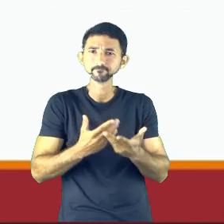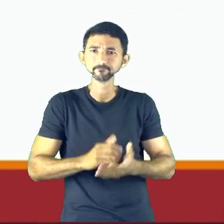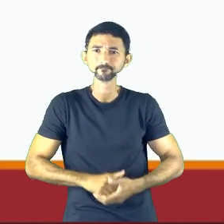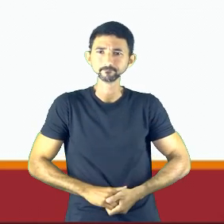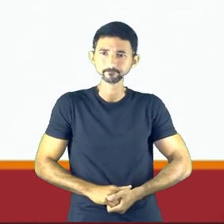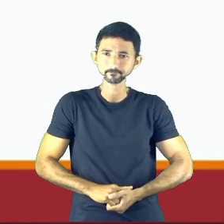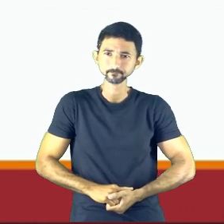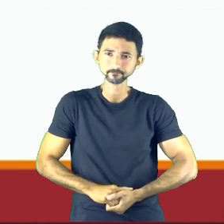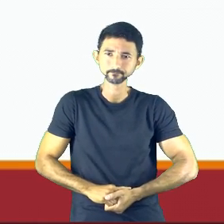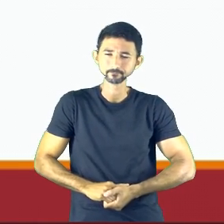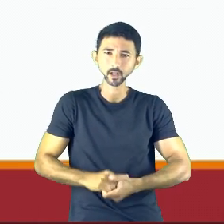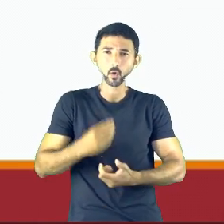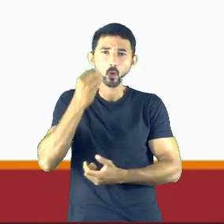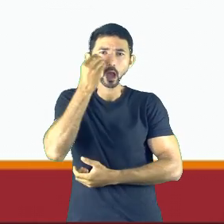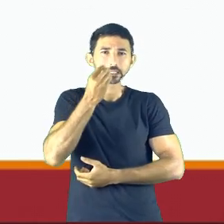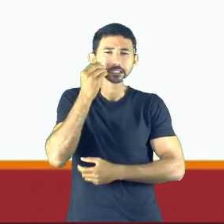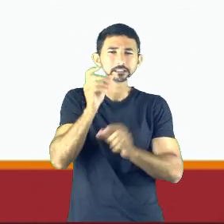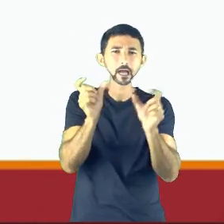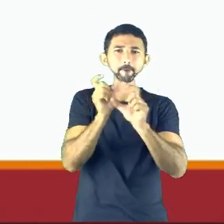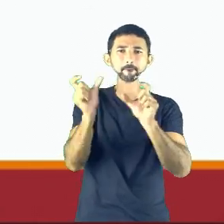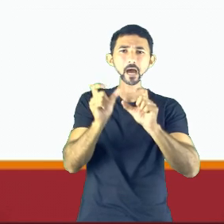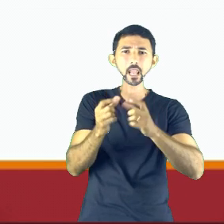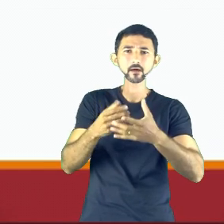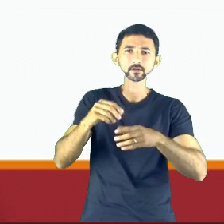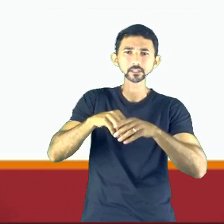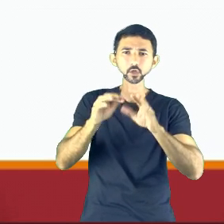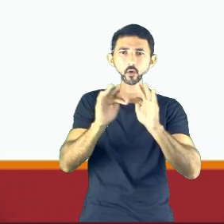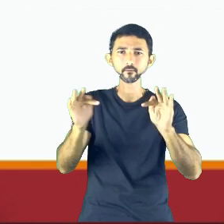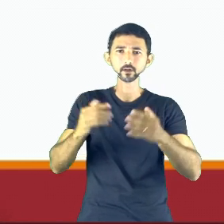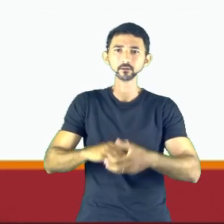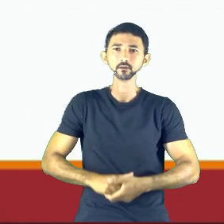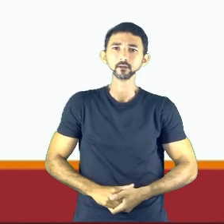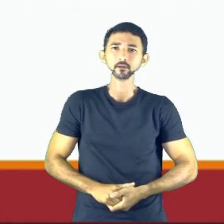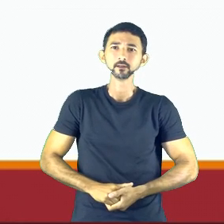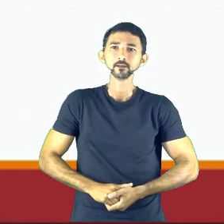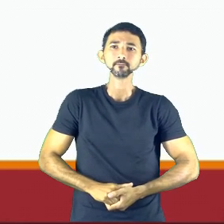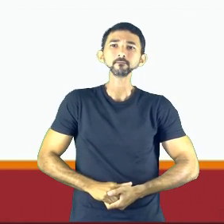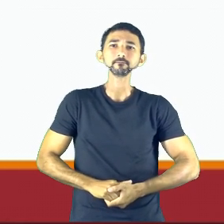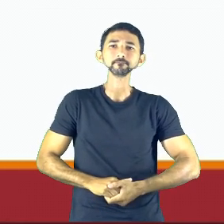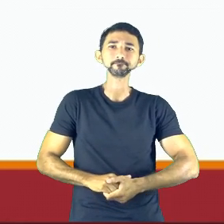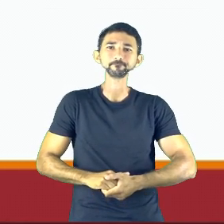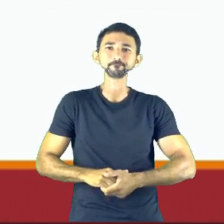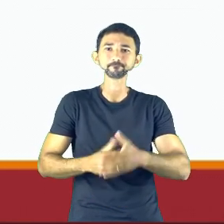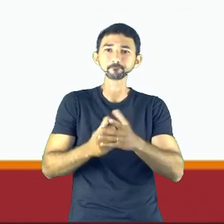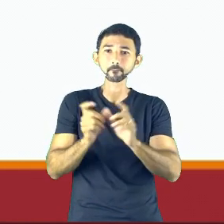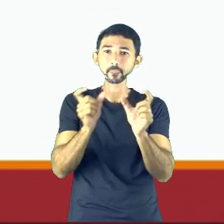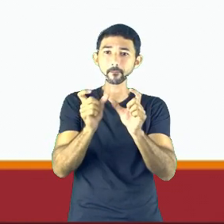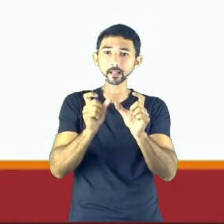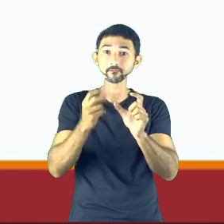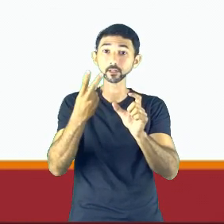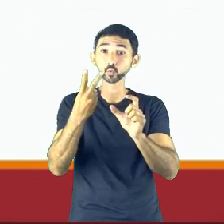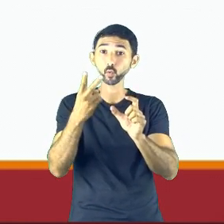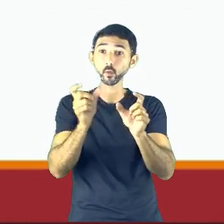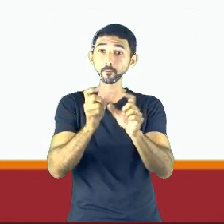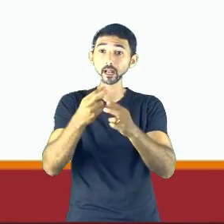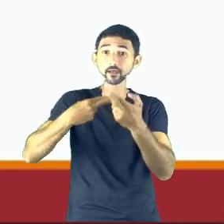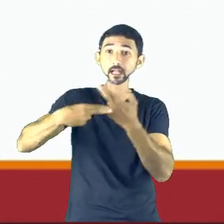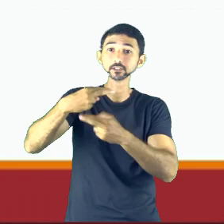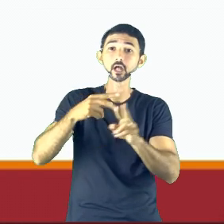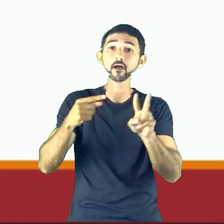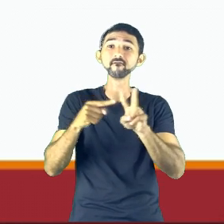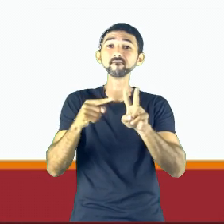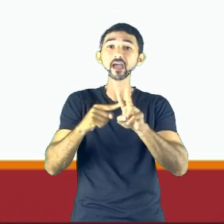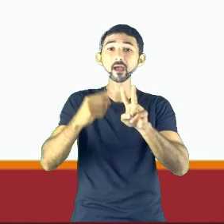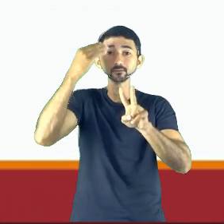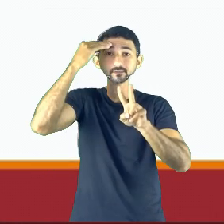trava-língua? Pois é, agora bora analisar essas palavras aqui dentro desse trava-língua. Primeiro a palavra sabia, ela aparece 2 vezes e